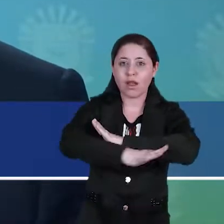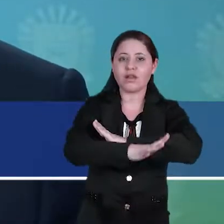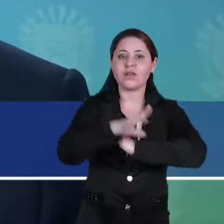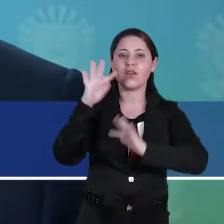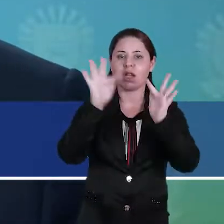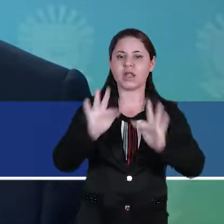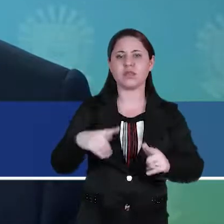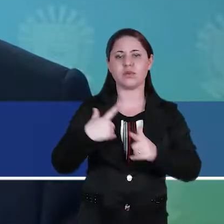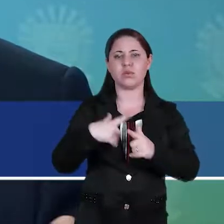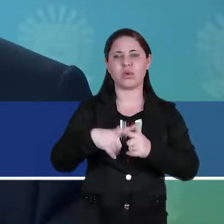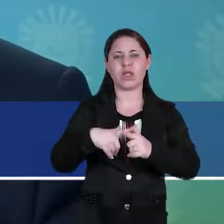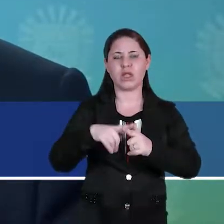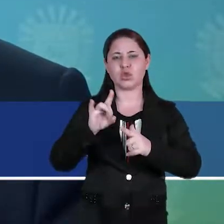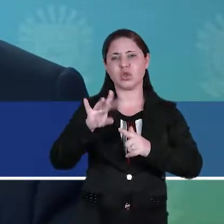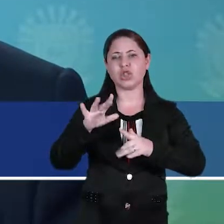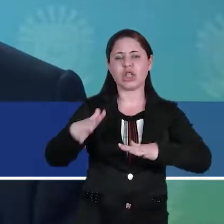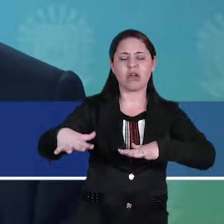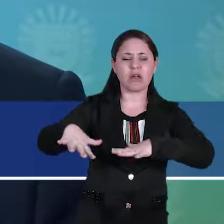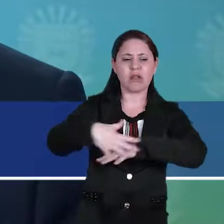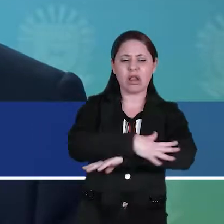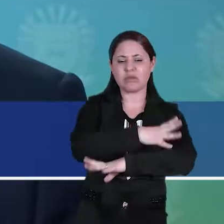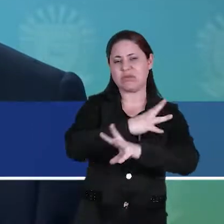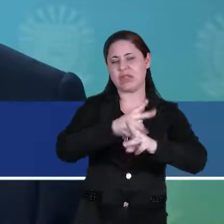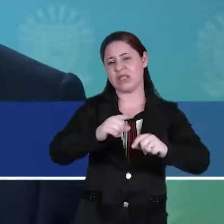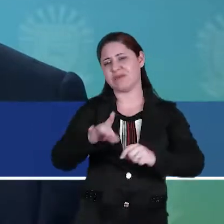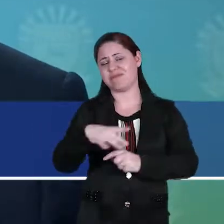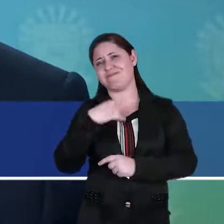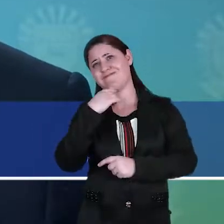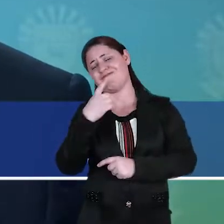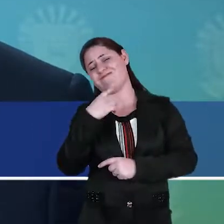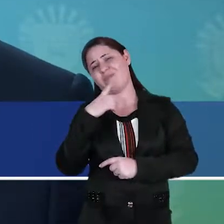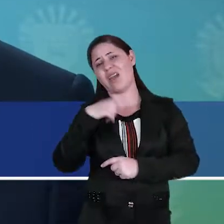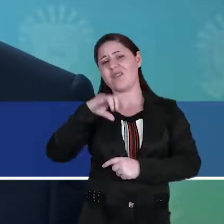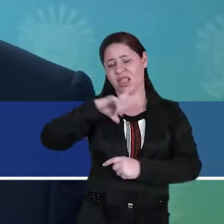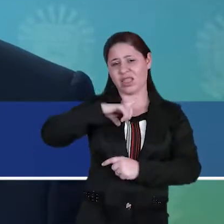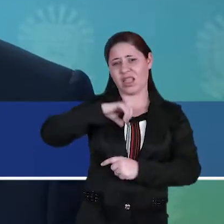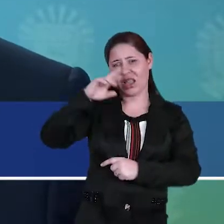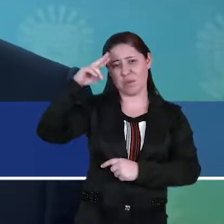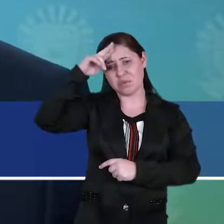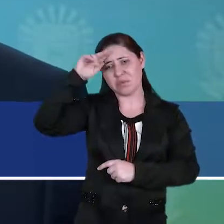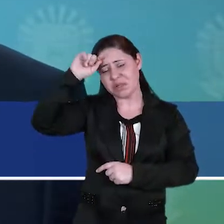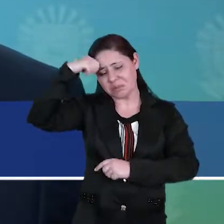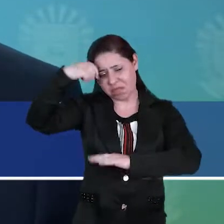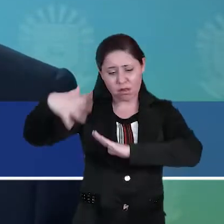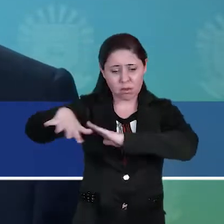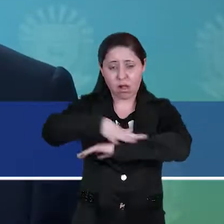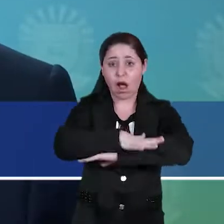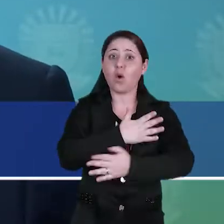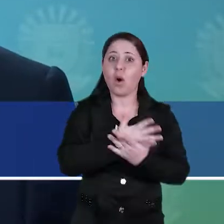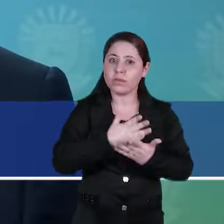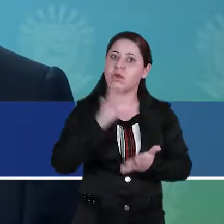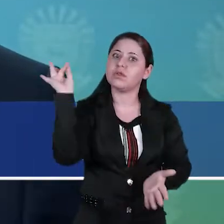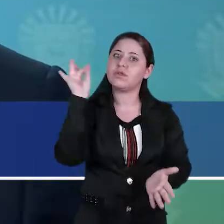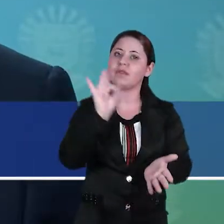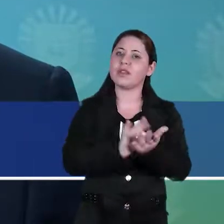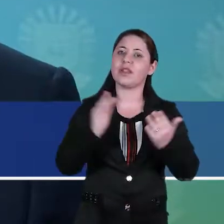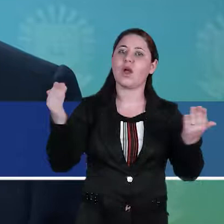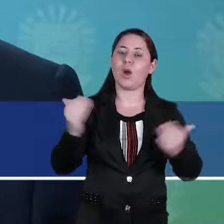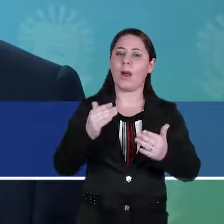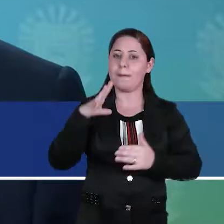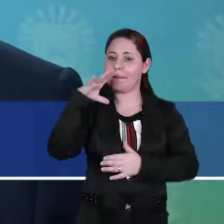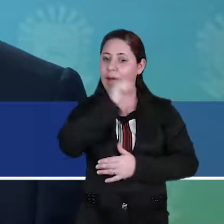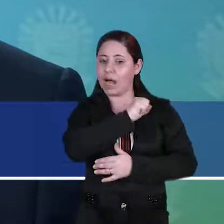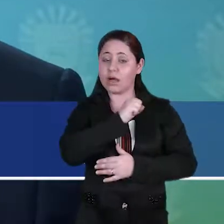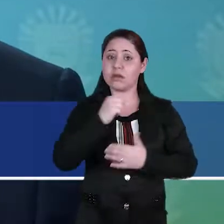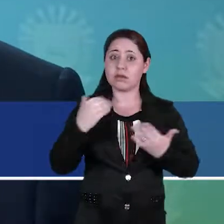nos deixa felizes, porque enquanto estava na terraplanagem, muita gente falava, será que vem um asfalto? Mas agora iniciou a pavimentação mesmo,